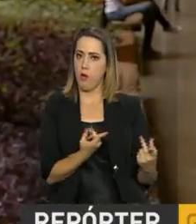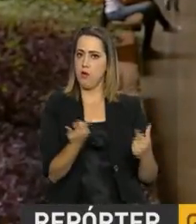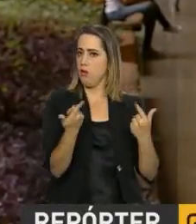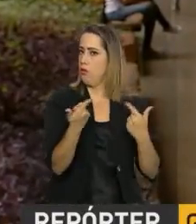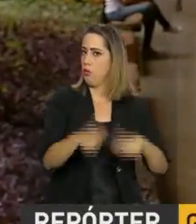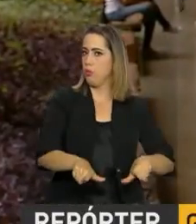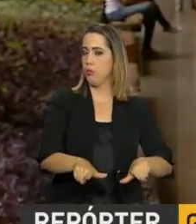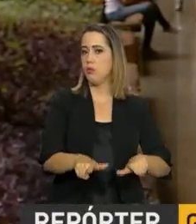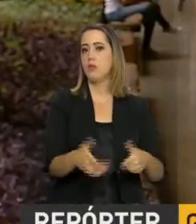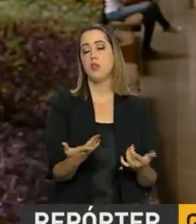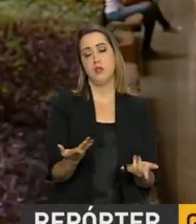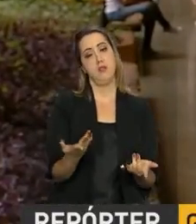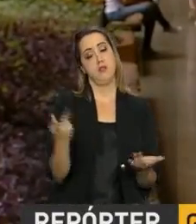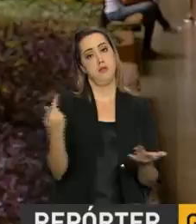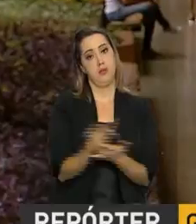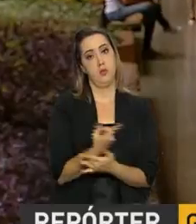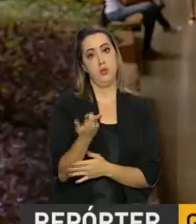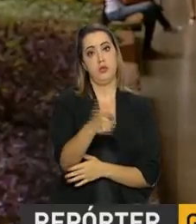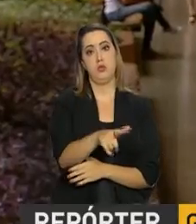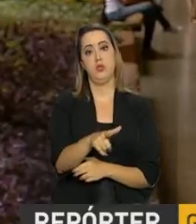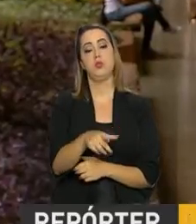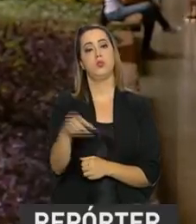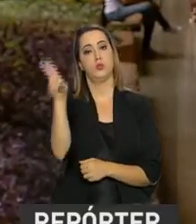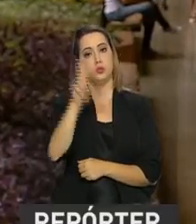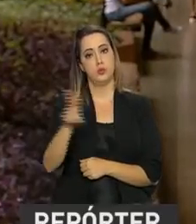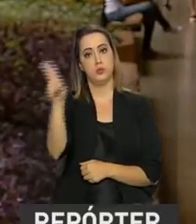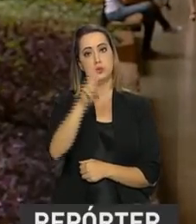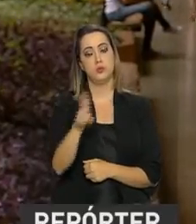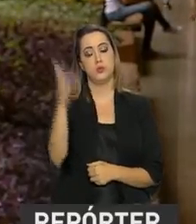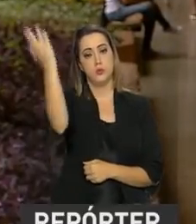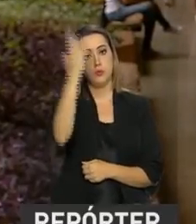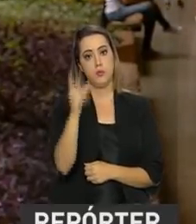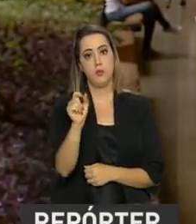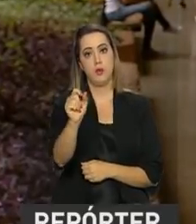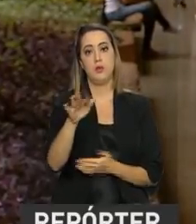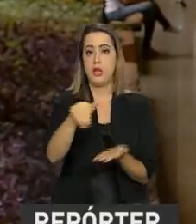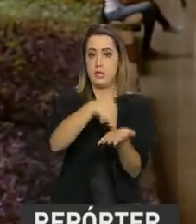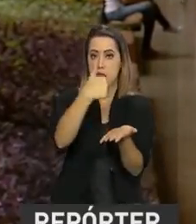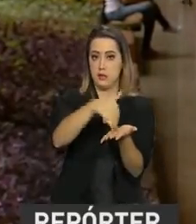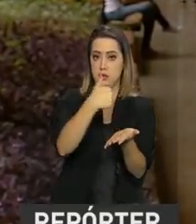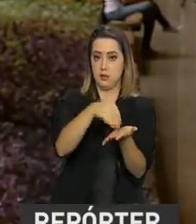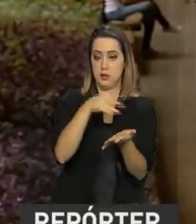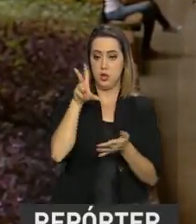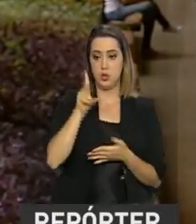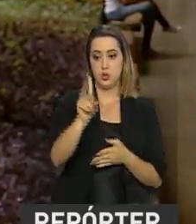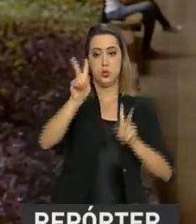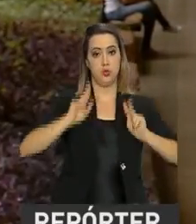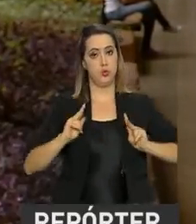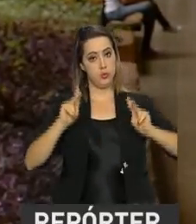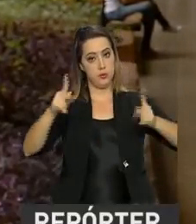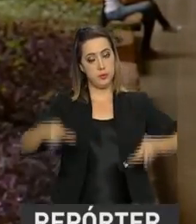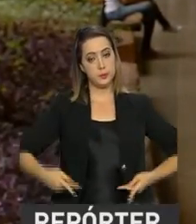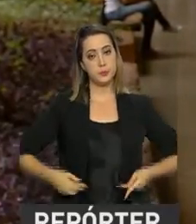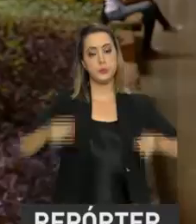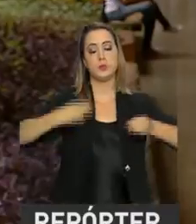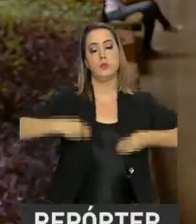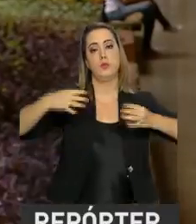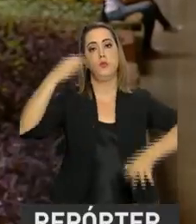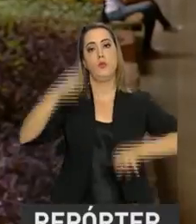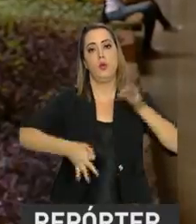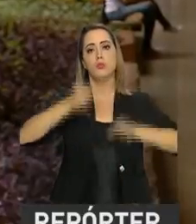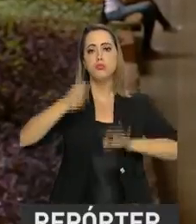repitam nas universidades brasileiras, a Secretaria Especial de Direitos Humanos do Ministério da Justiça e